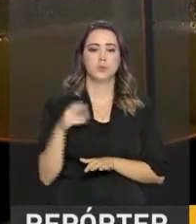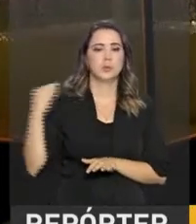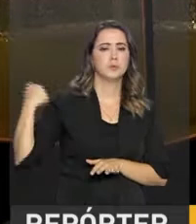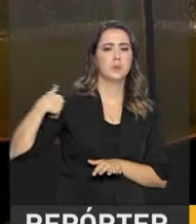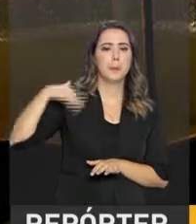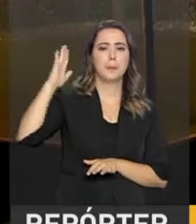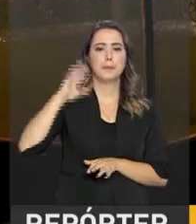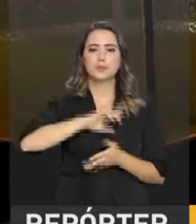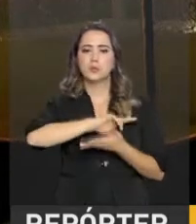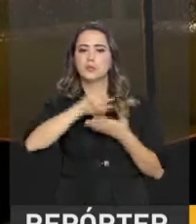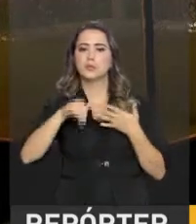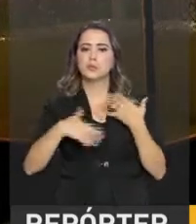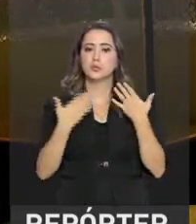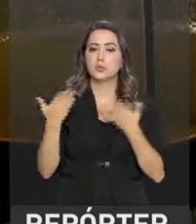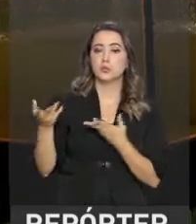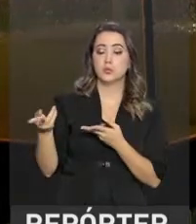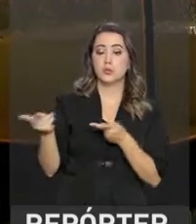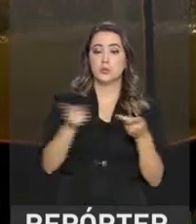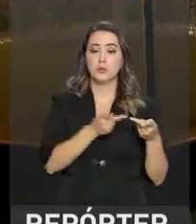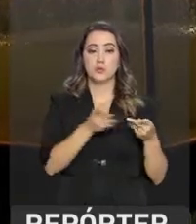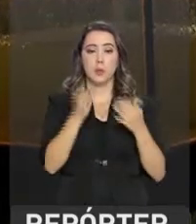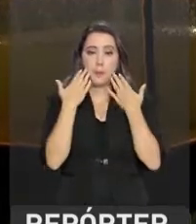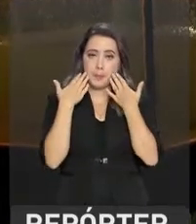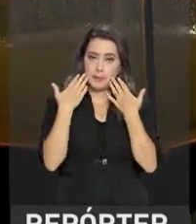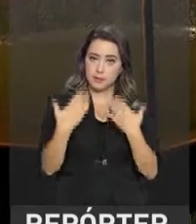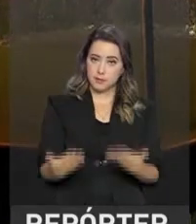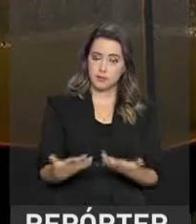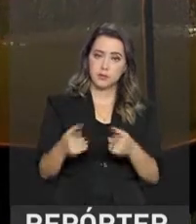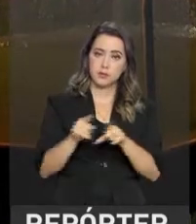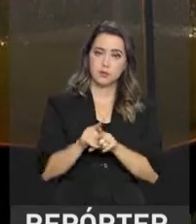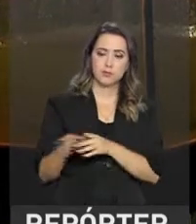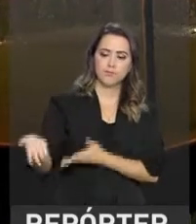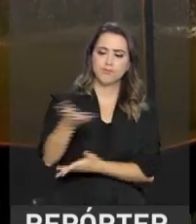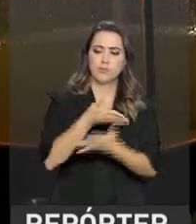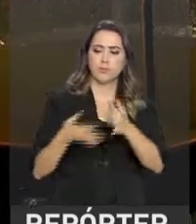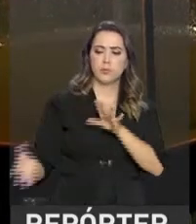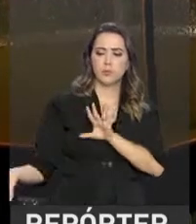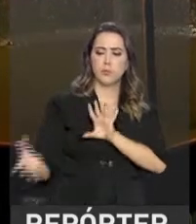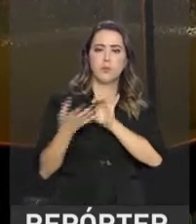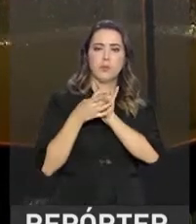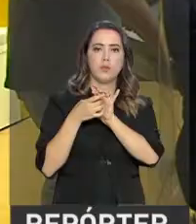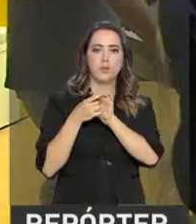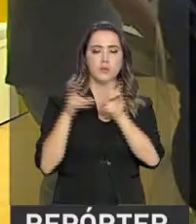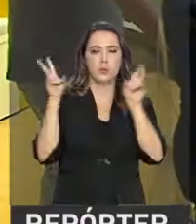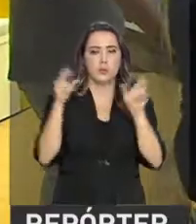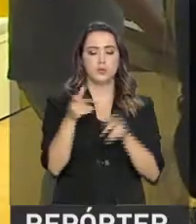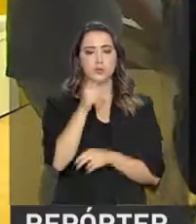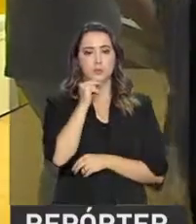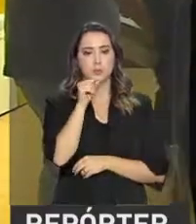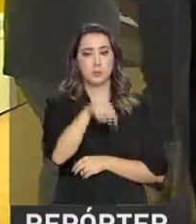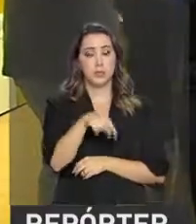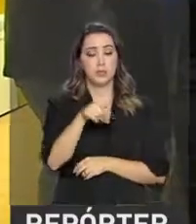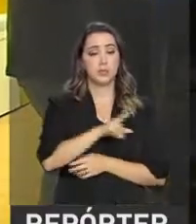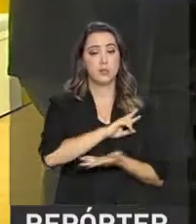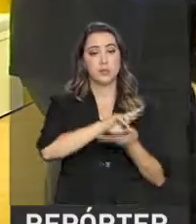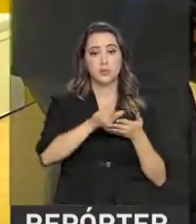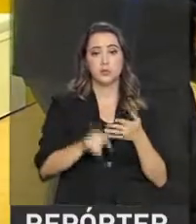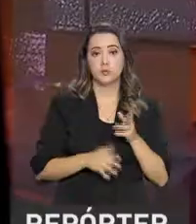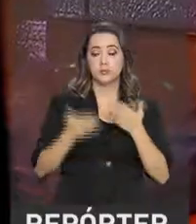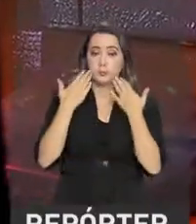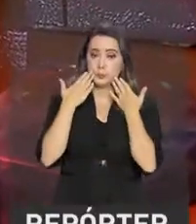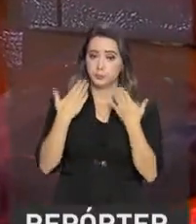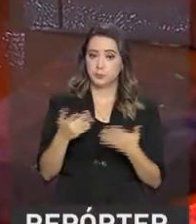mais diversas atrações, envolvendo as pessoas diretamente no tema da água. Por aqui tem muitas